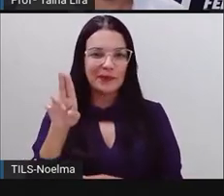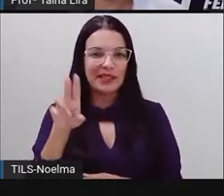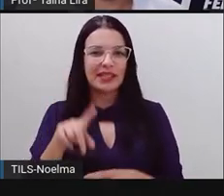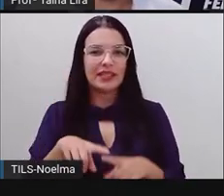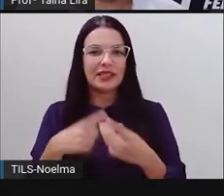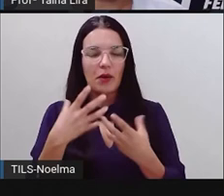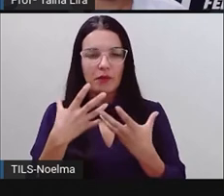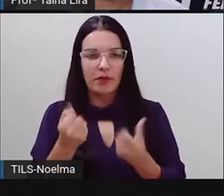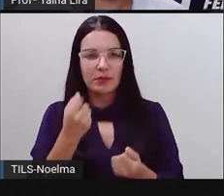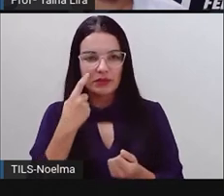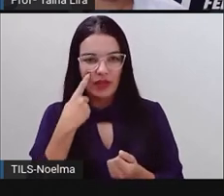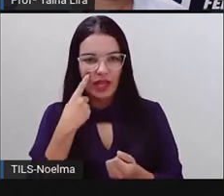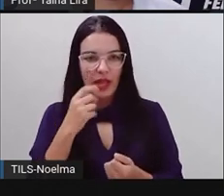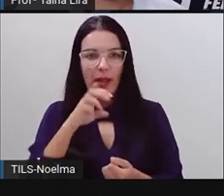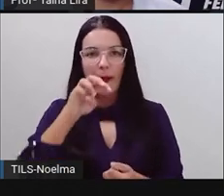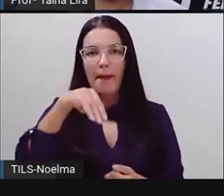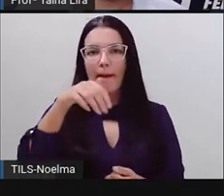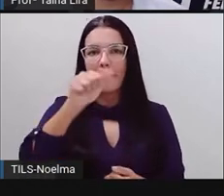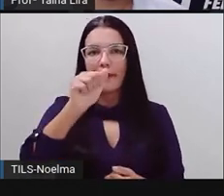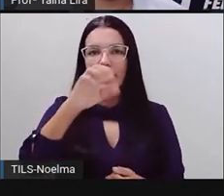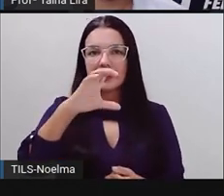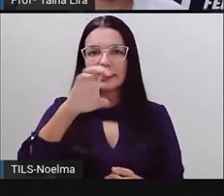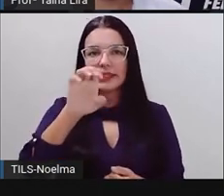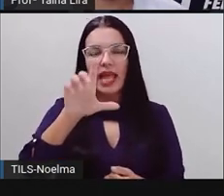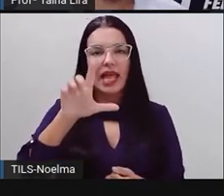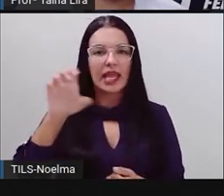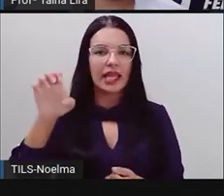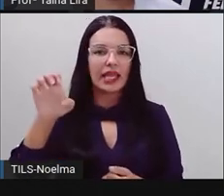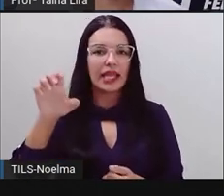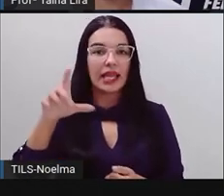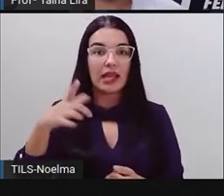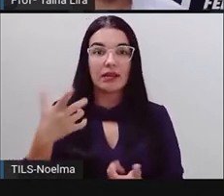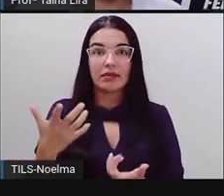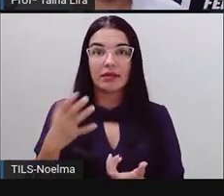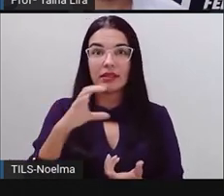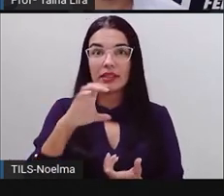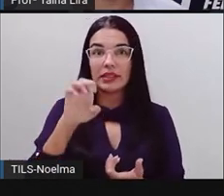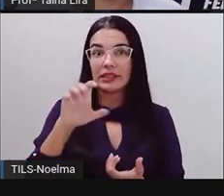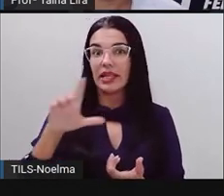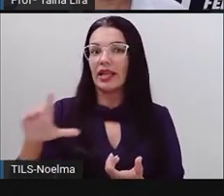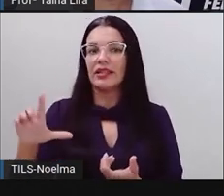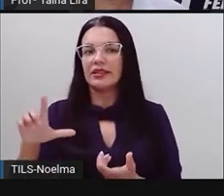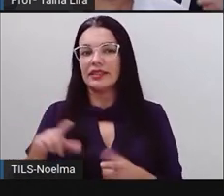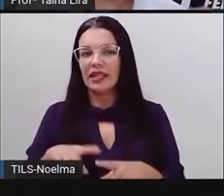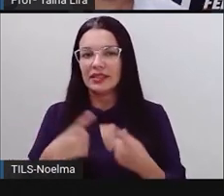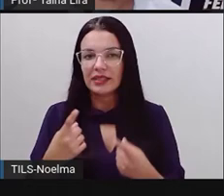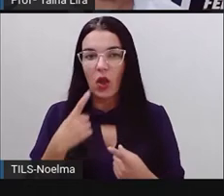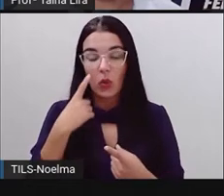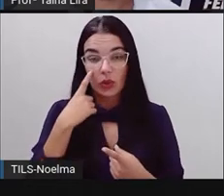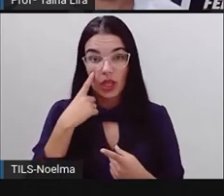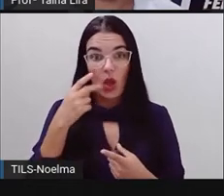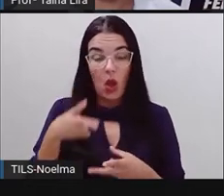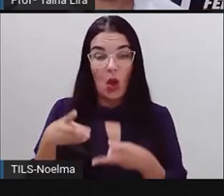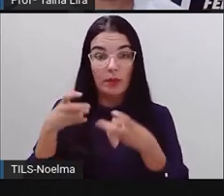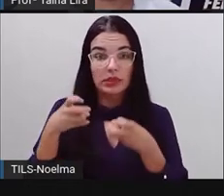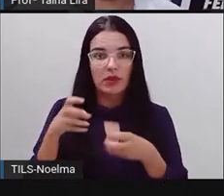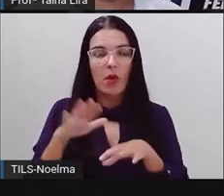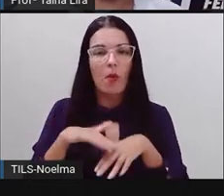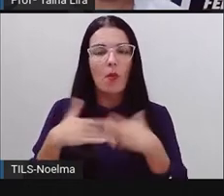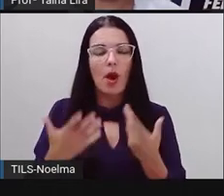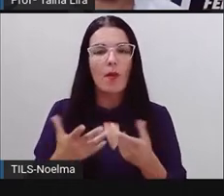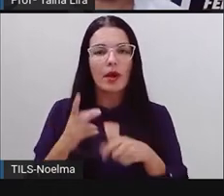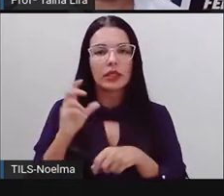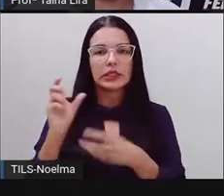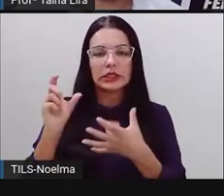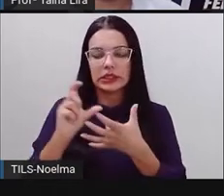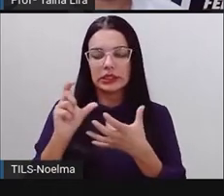Então vamos ver Marcele Marcele Então observa em qual é a